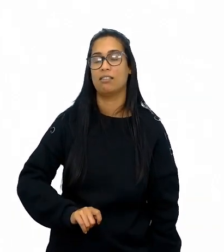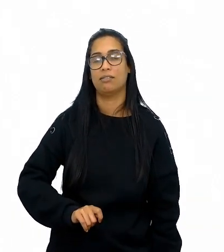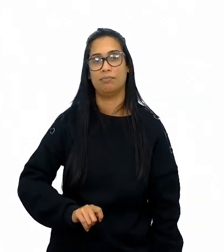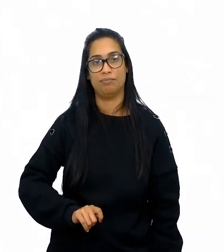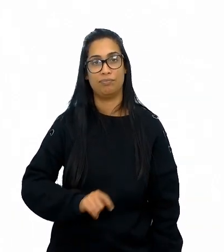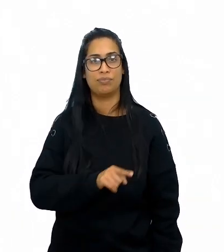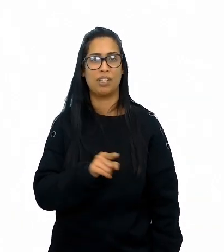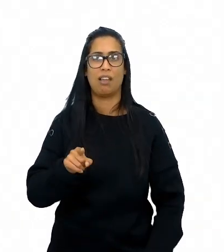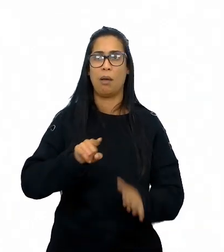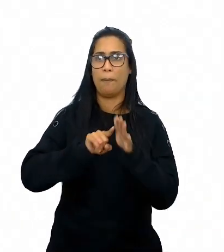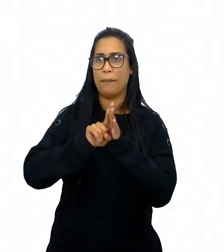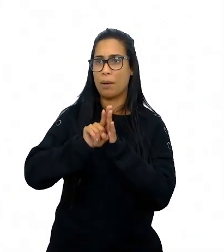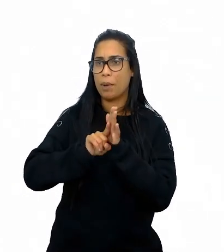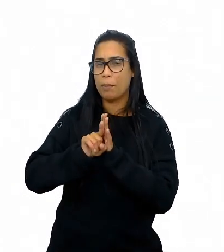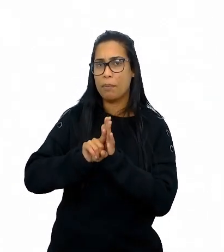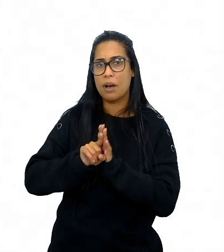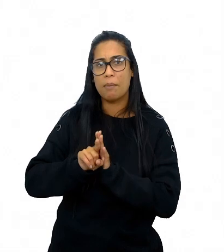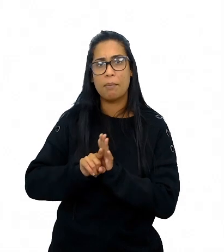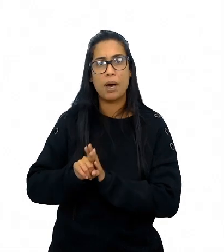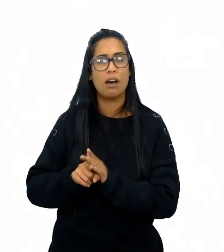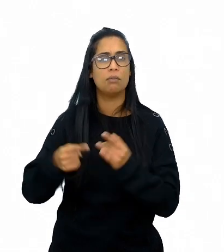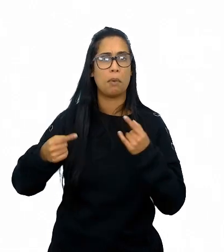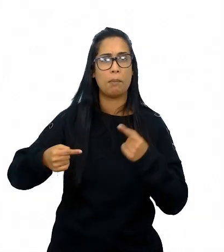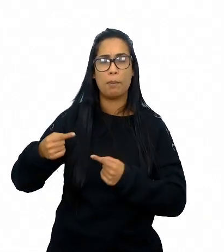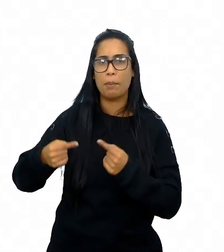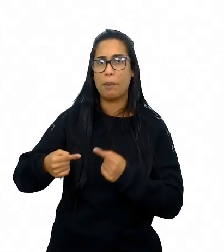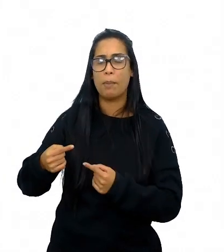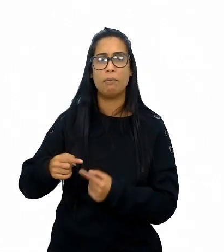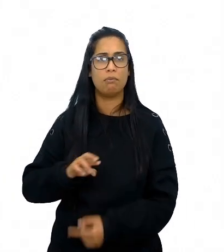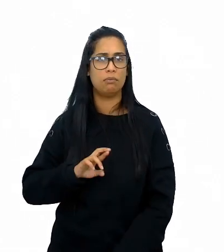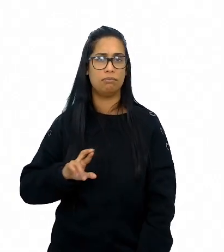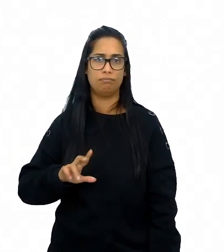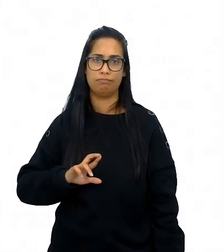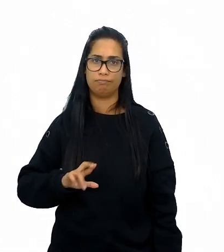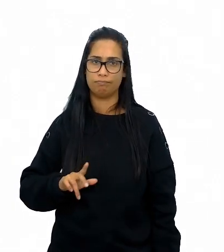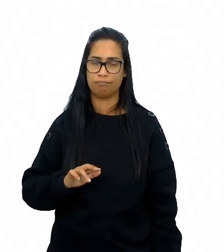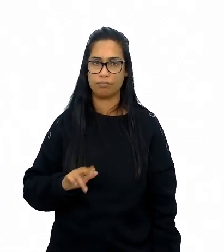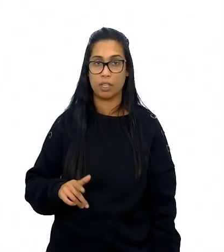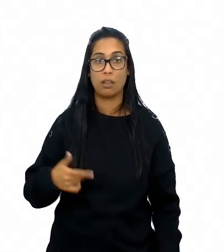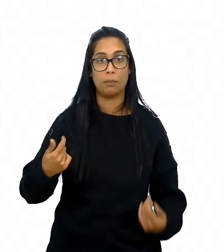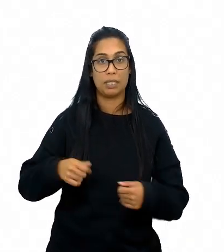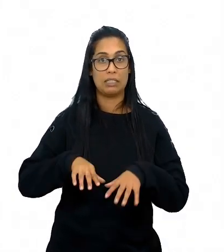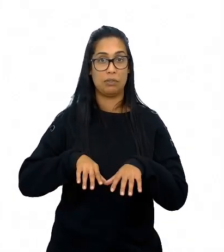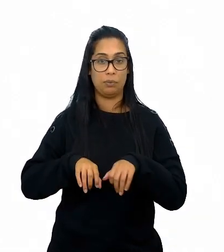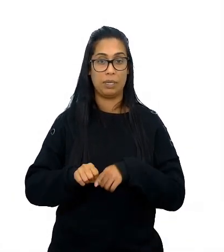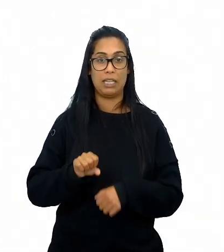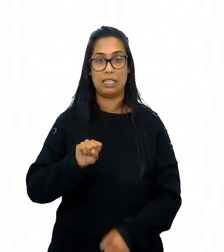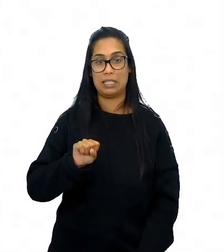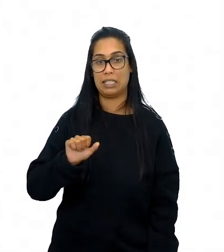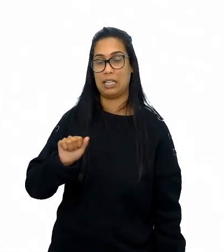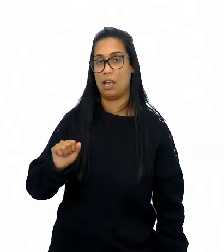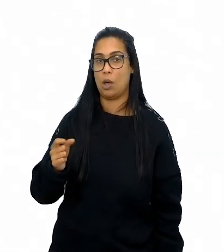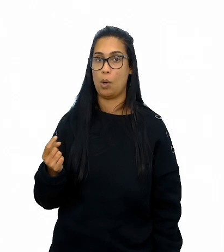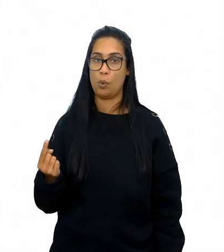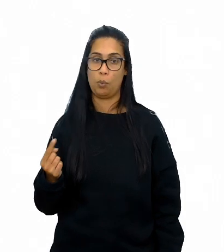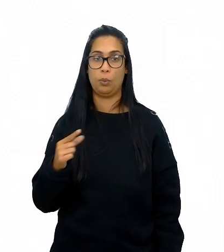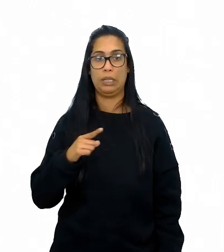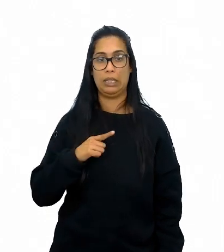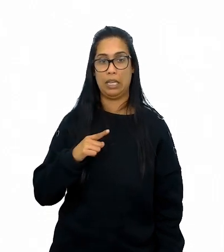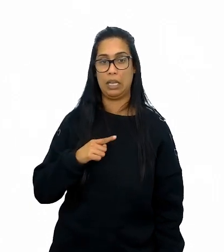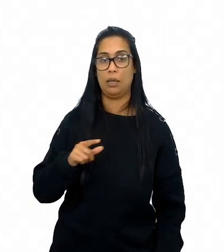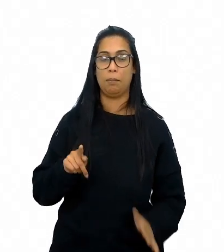por investigação, o eixo que a gente vem discutindo. Discutimos lá na SA1, nas formações SA1, um pouquinho sobre natureza